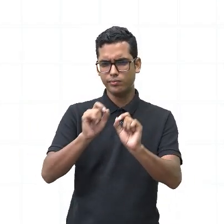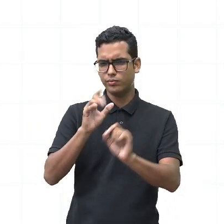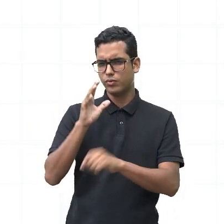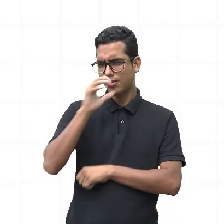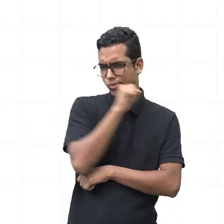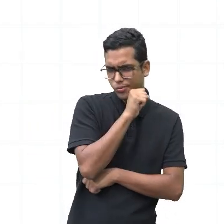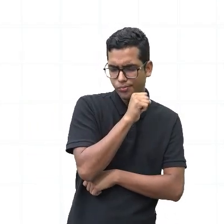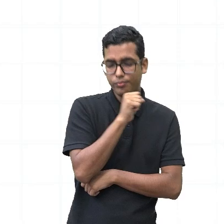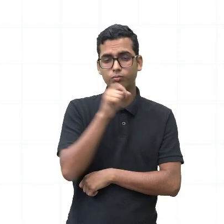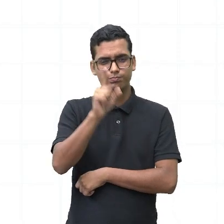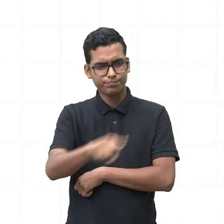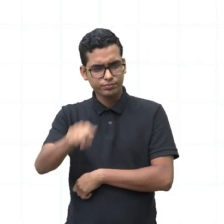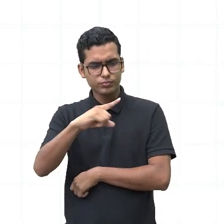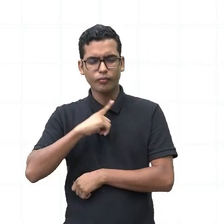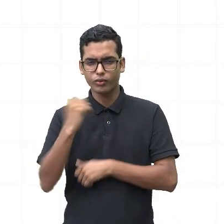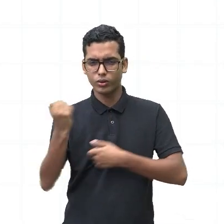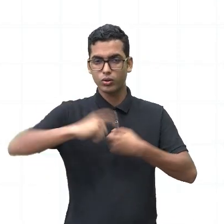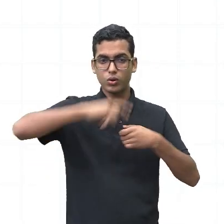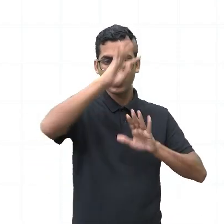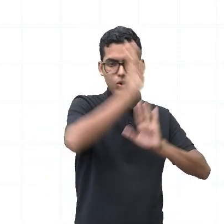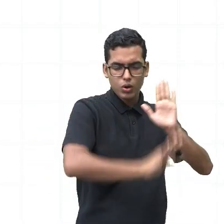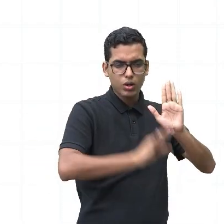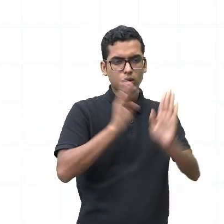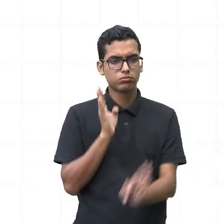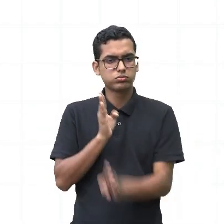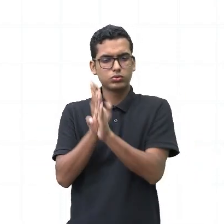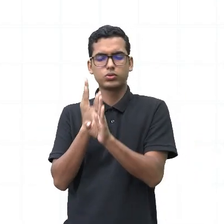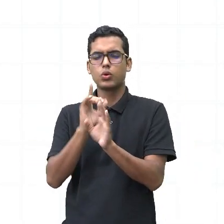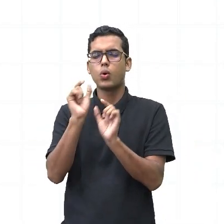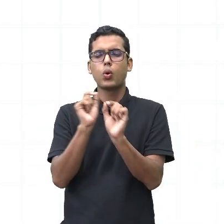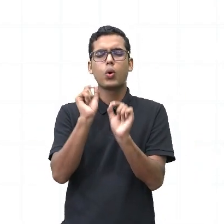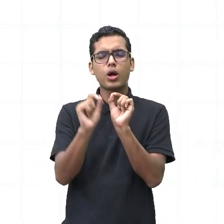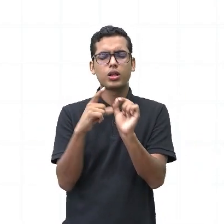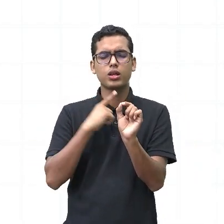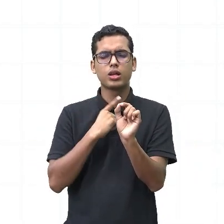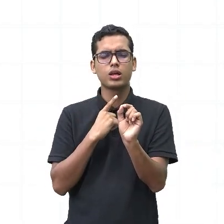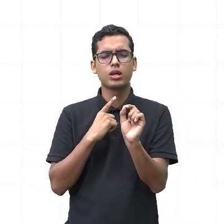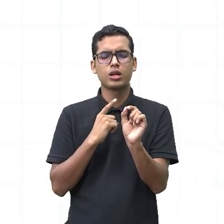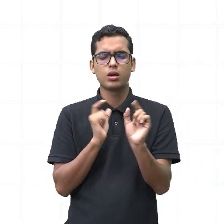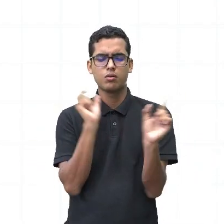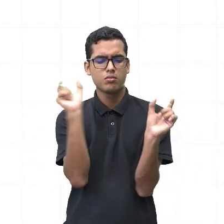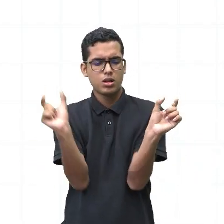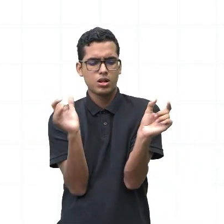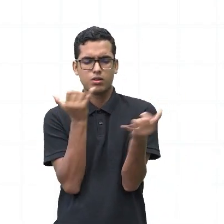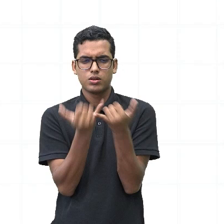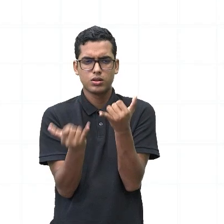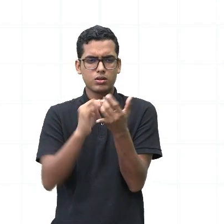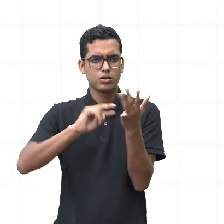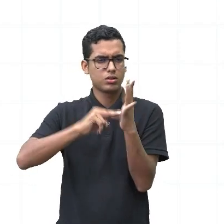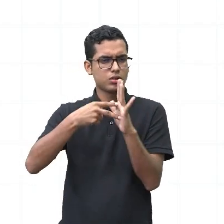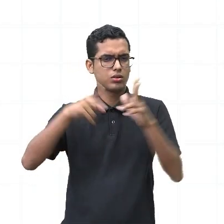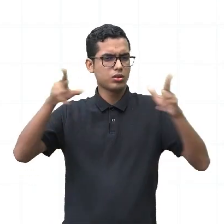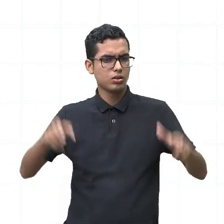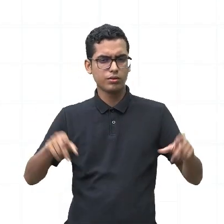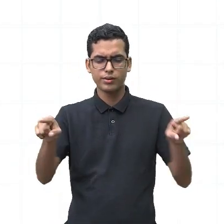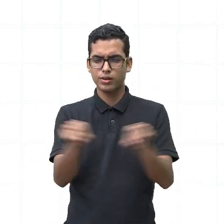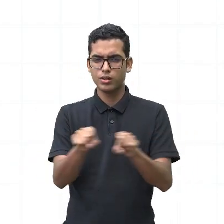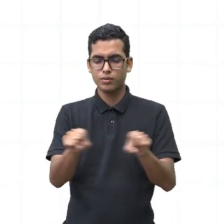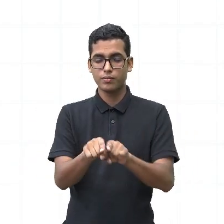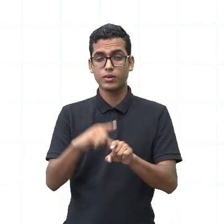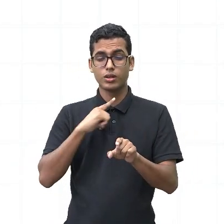resposta? Então você corre para o texto e vê o que tem aí de parecido e vai eliminando as que não tem nada a ver, que aí não tem